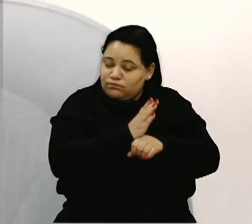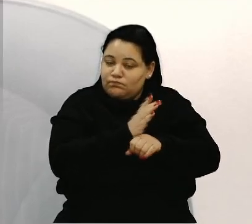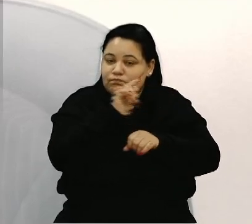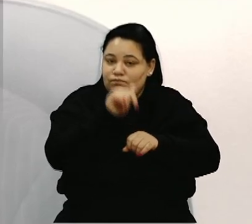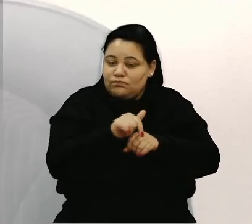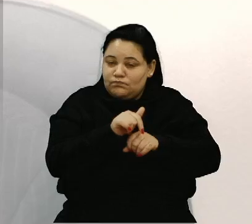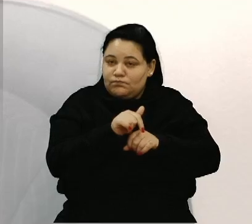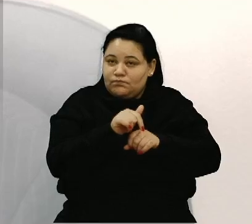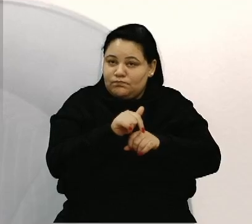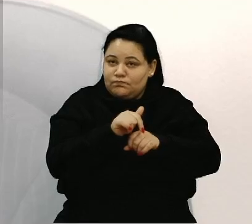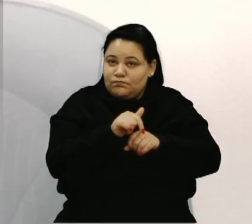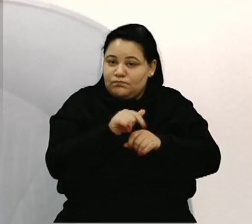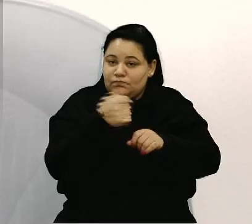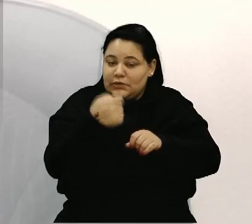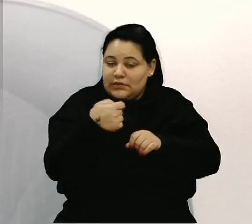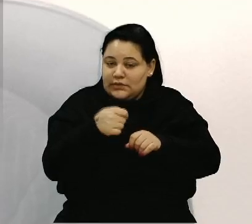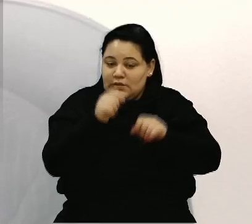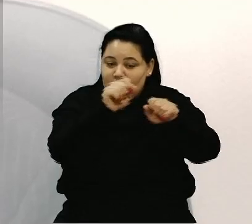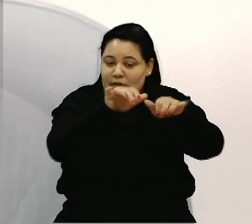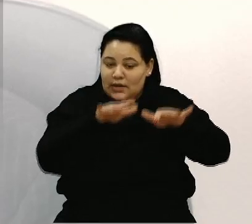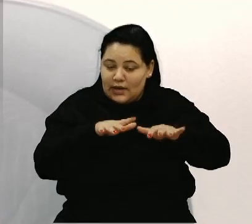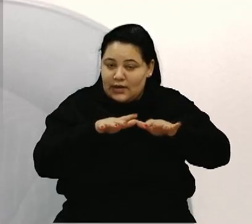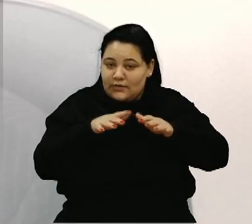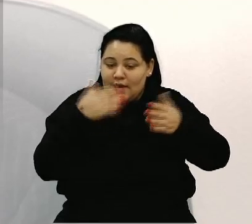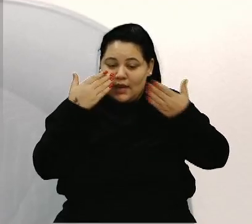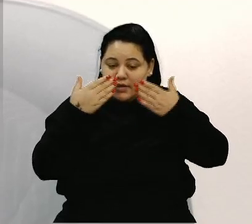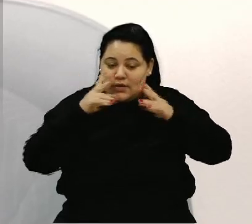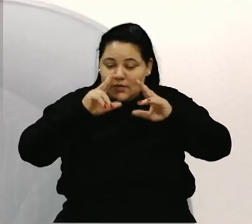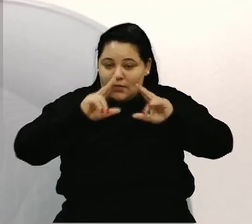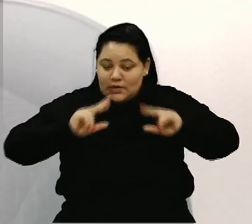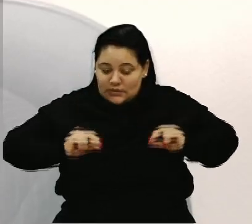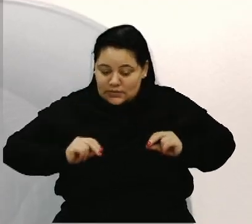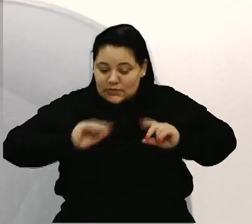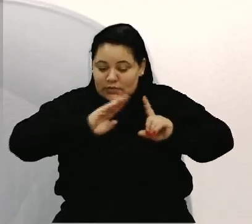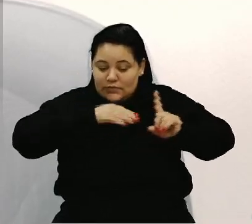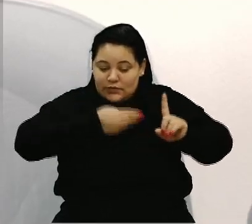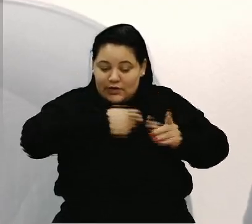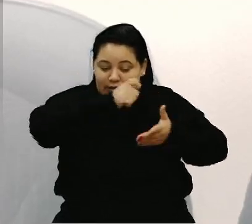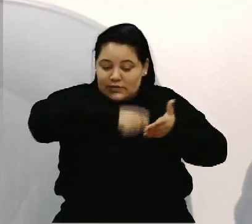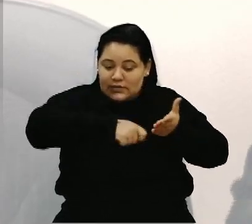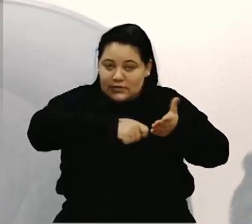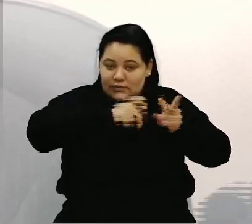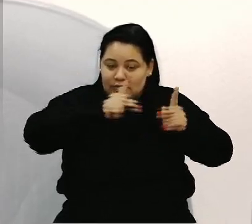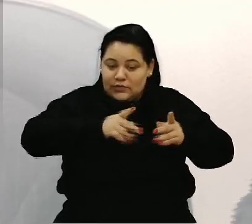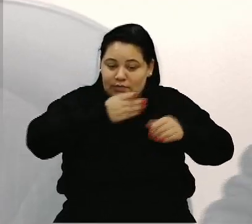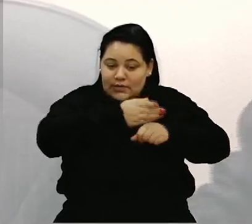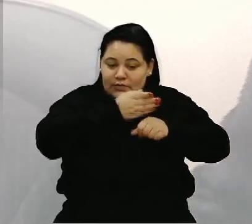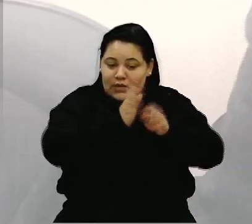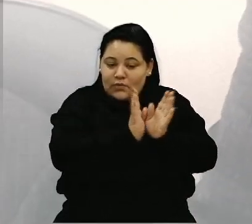plenário avaliar o merecimento de tal homenagem e vem assinado pelos membros da comissão, senhora presidente.